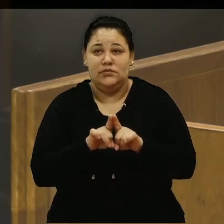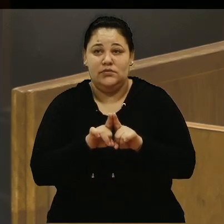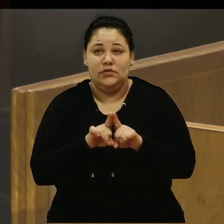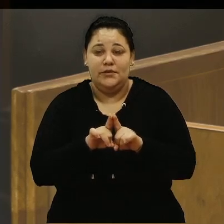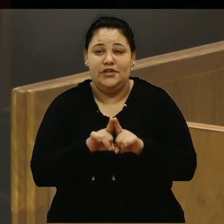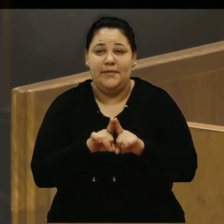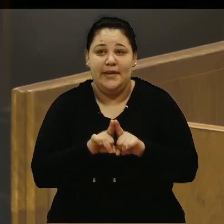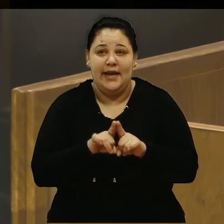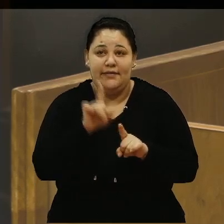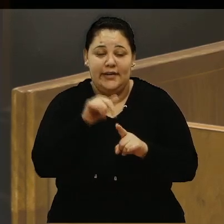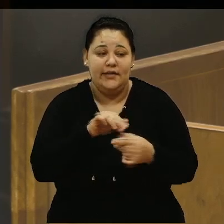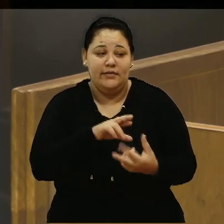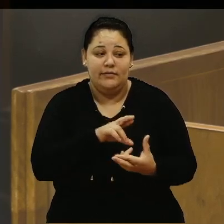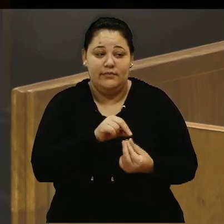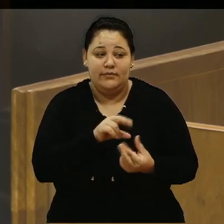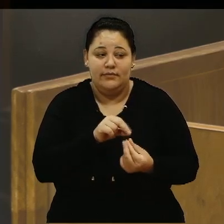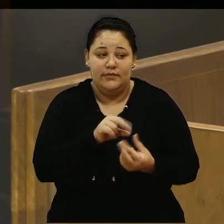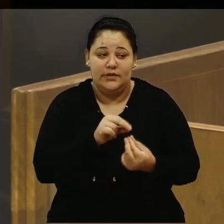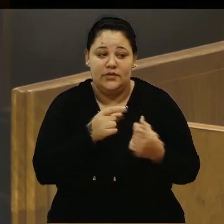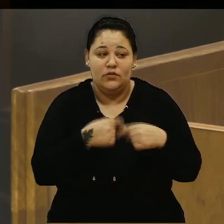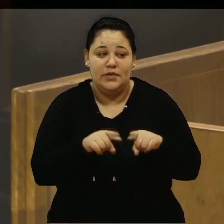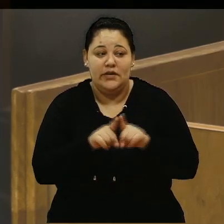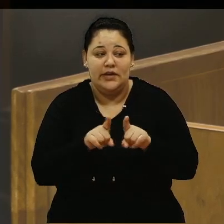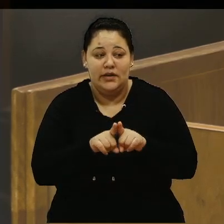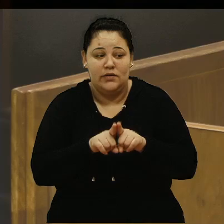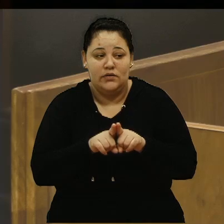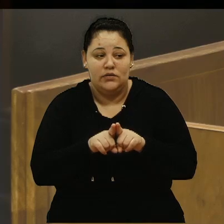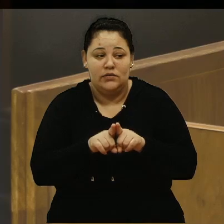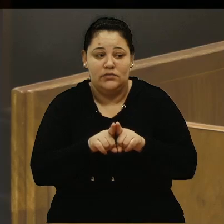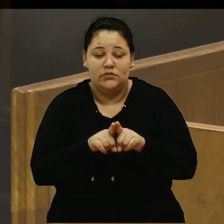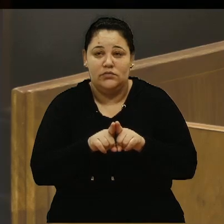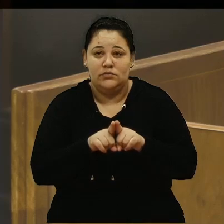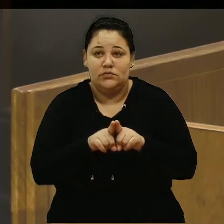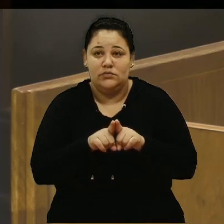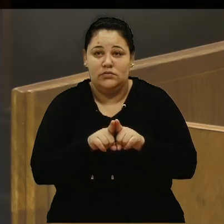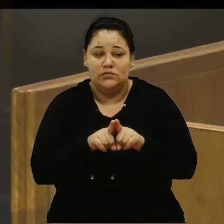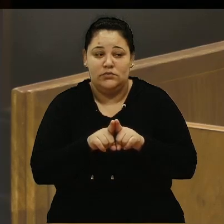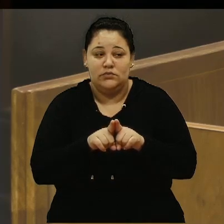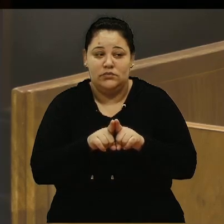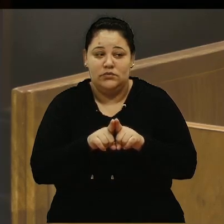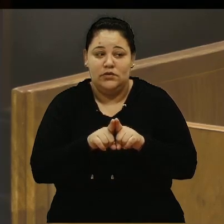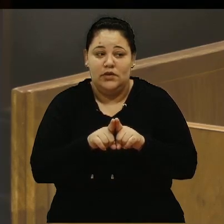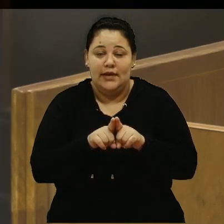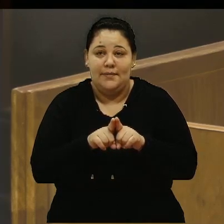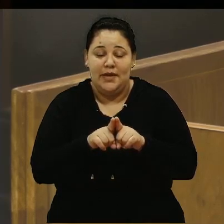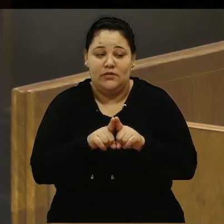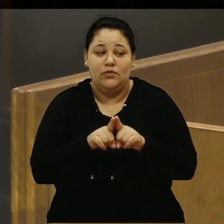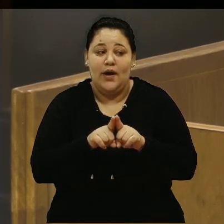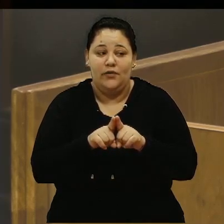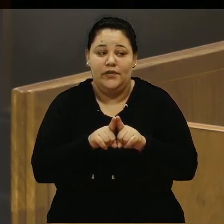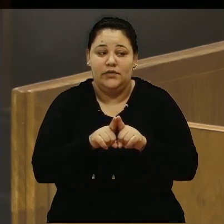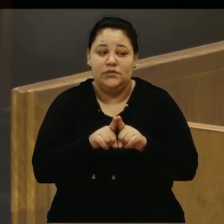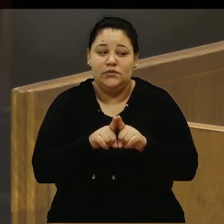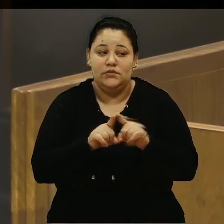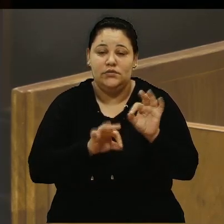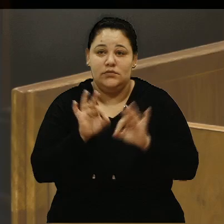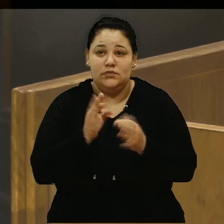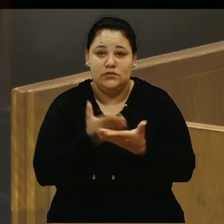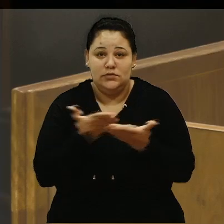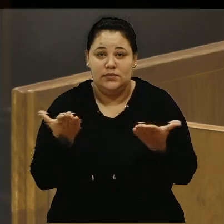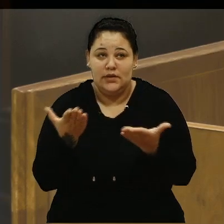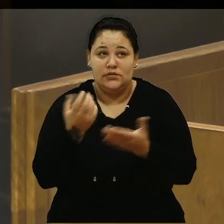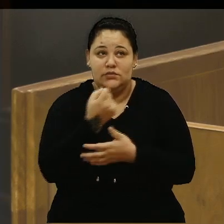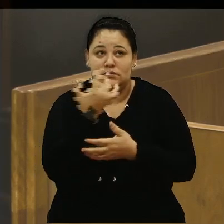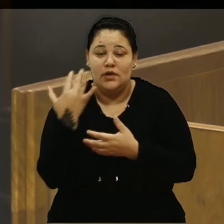da reciclagem Paz e Bem, da cooperativa Paz e Bem, é o projeto Tia Dina, espaço